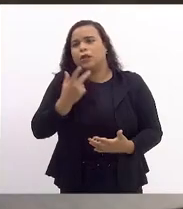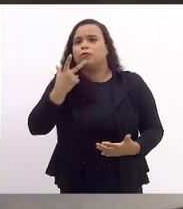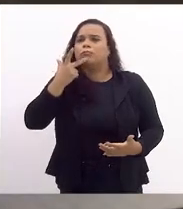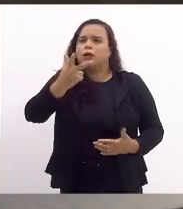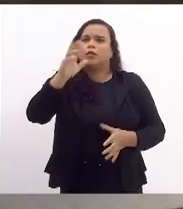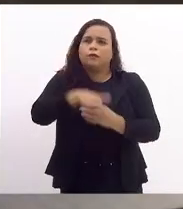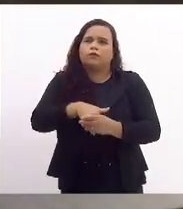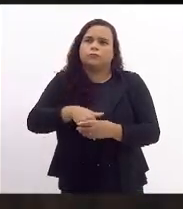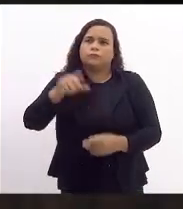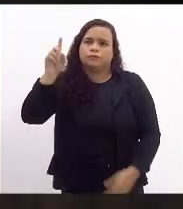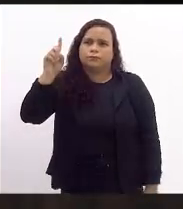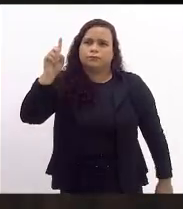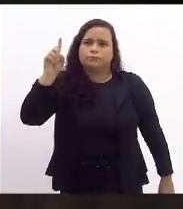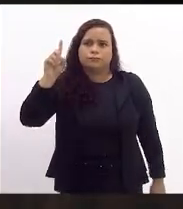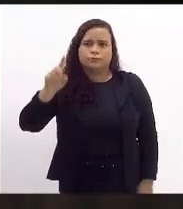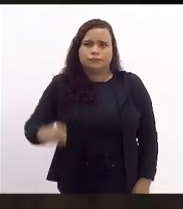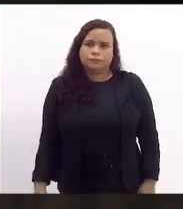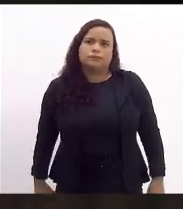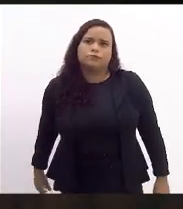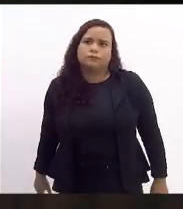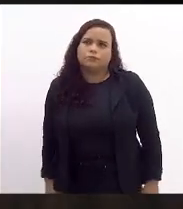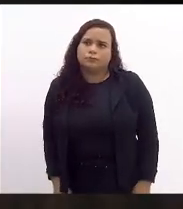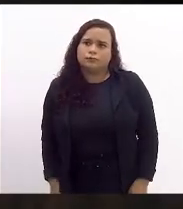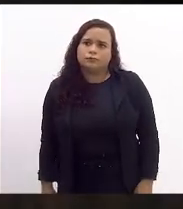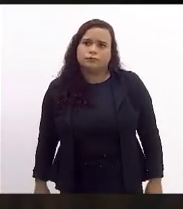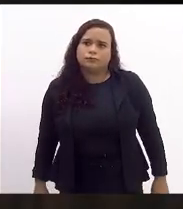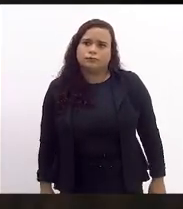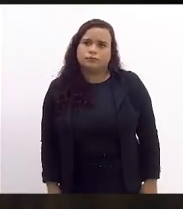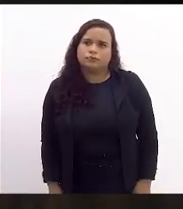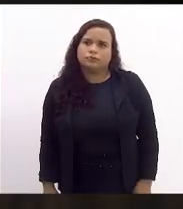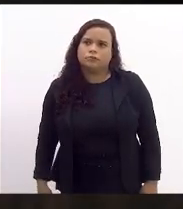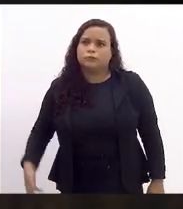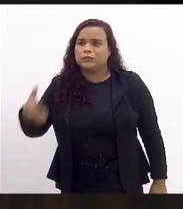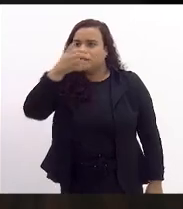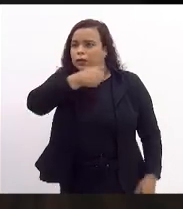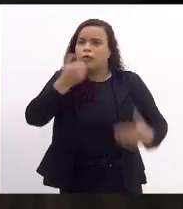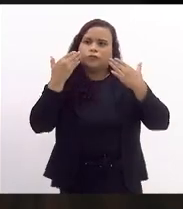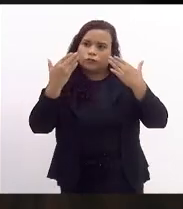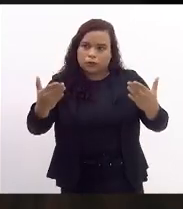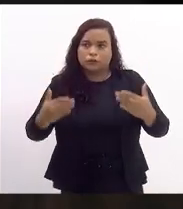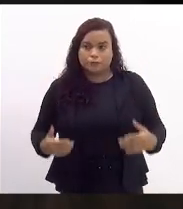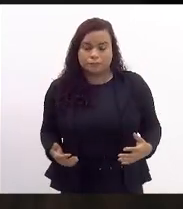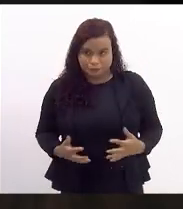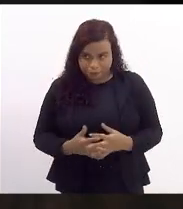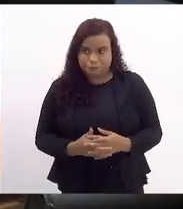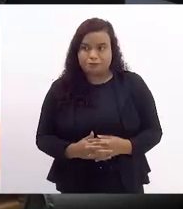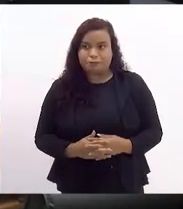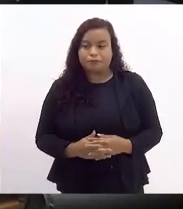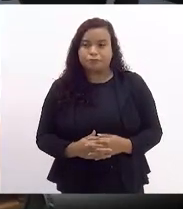relação de volta também a salvo o destaque